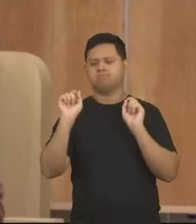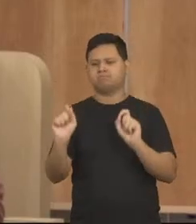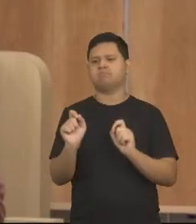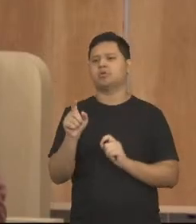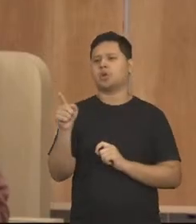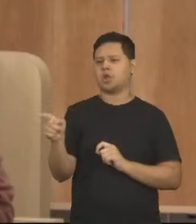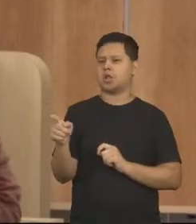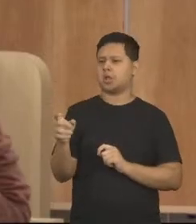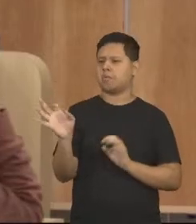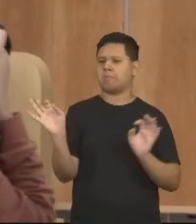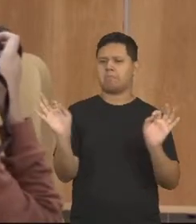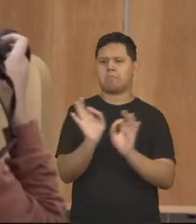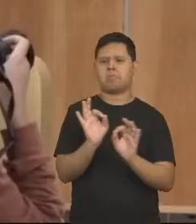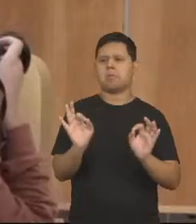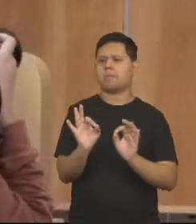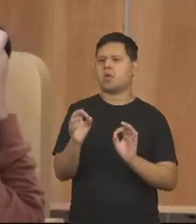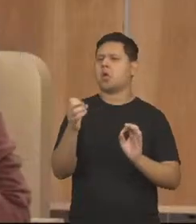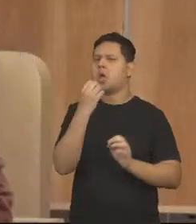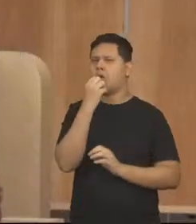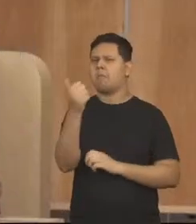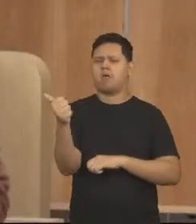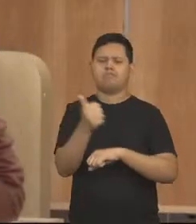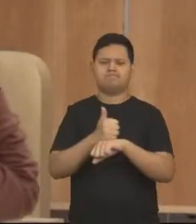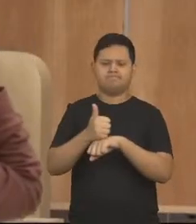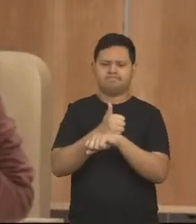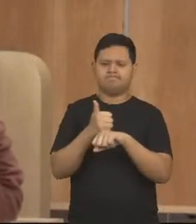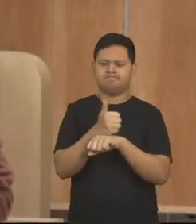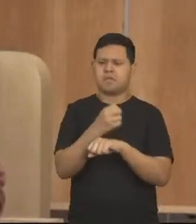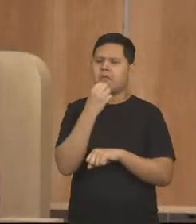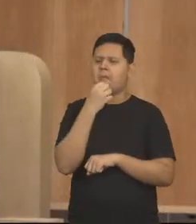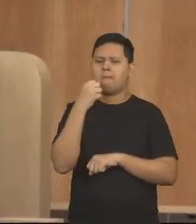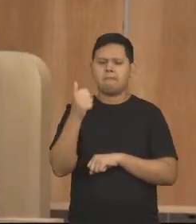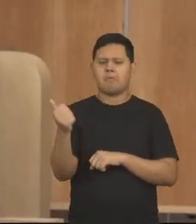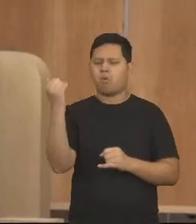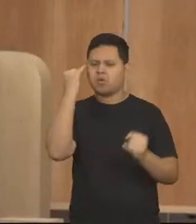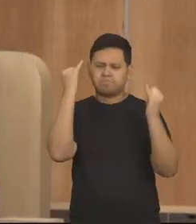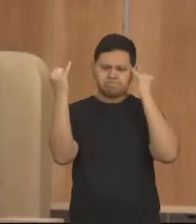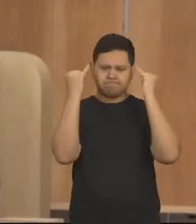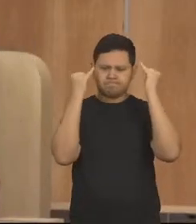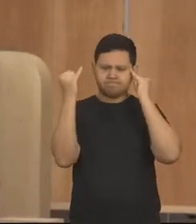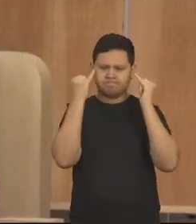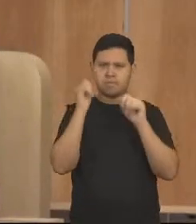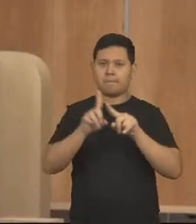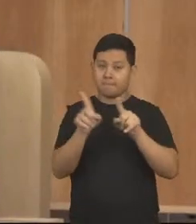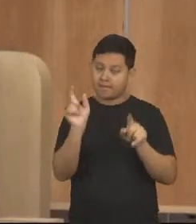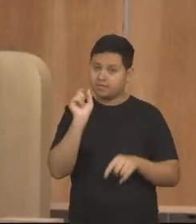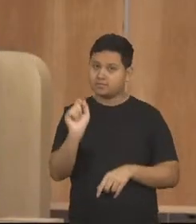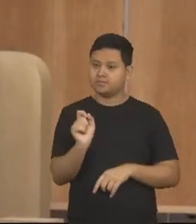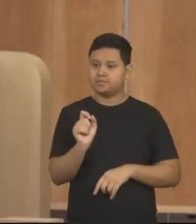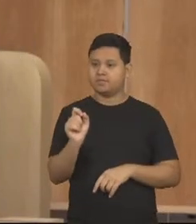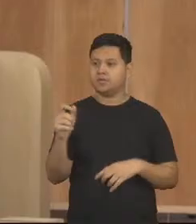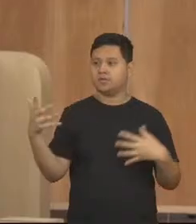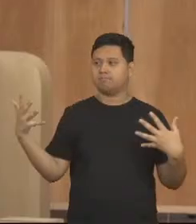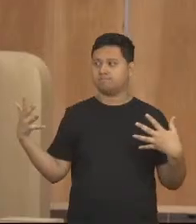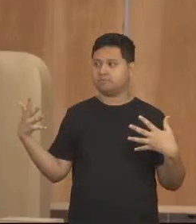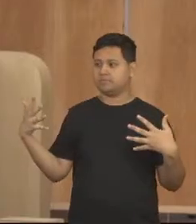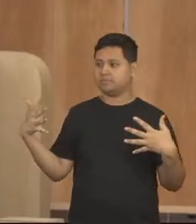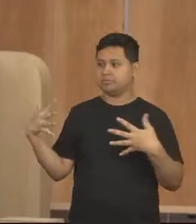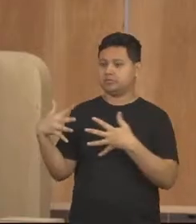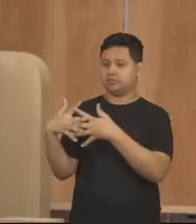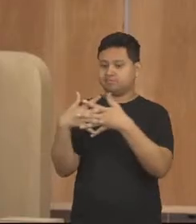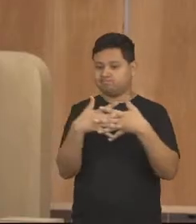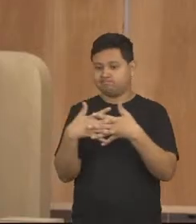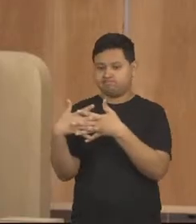é absurdo. Nós temos bons profissionais, nós temos boas ideias, mas elas estão atreladas ao